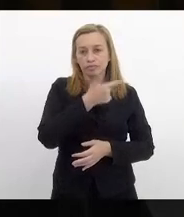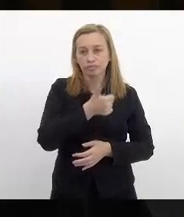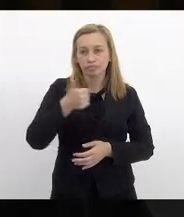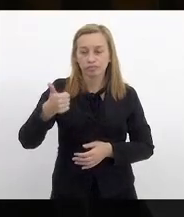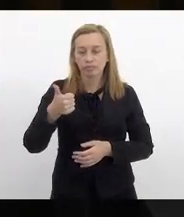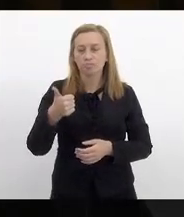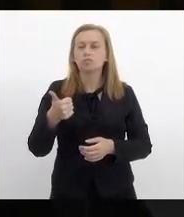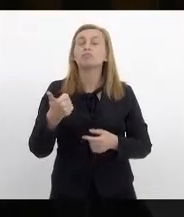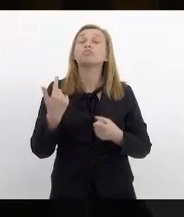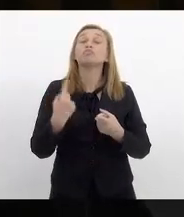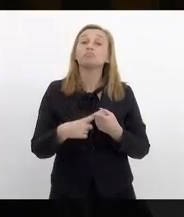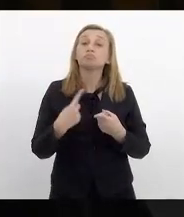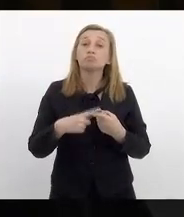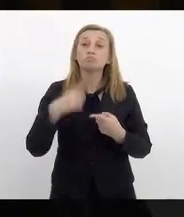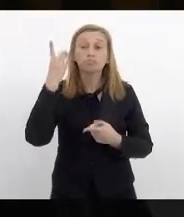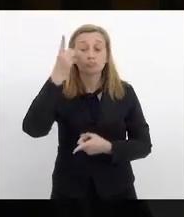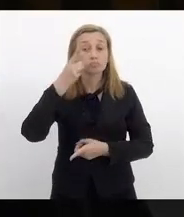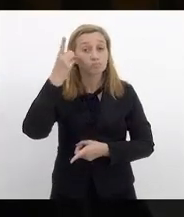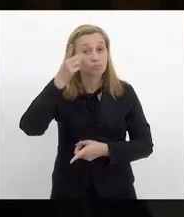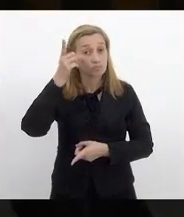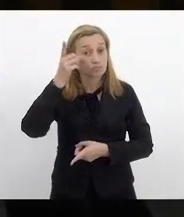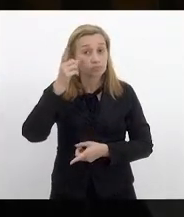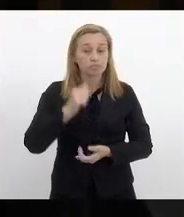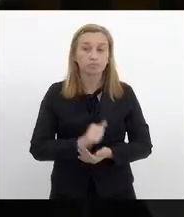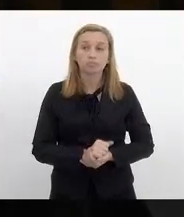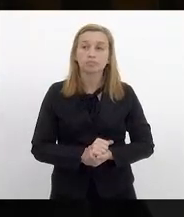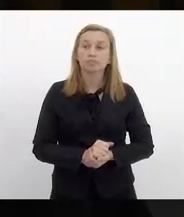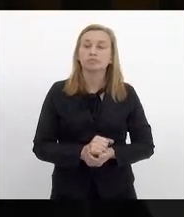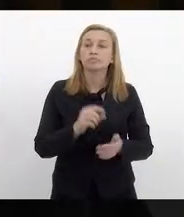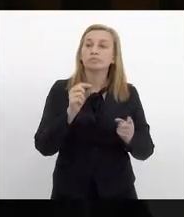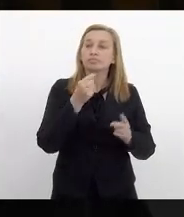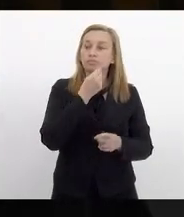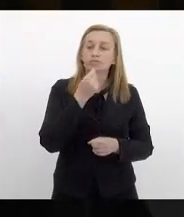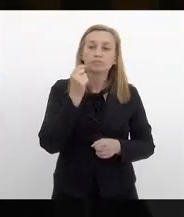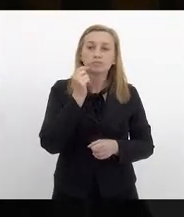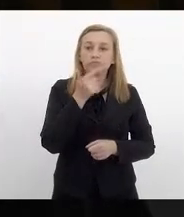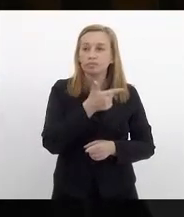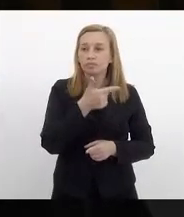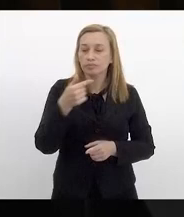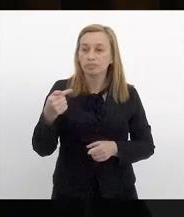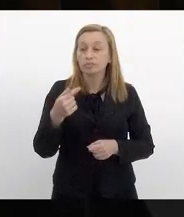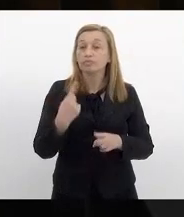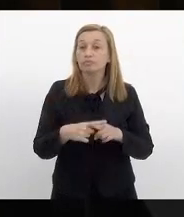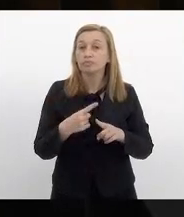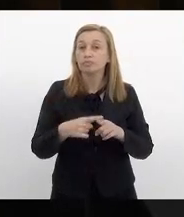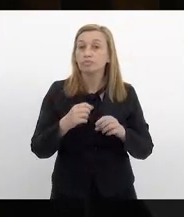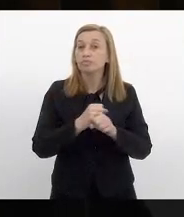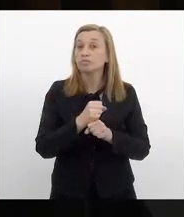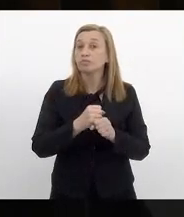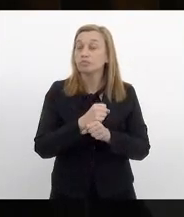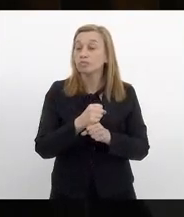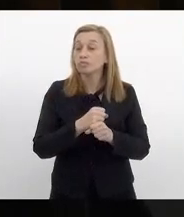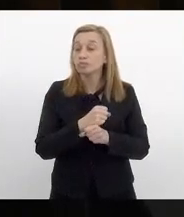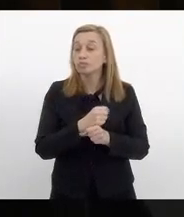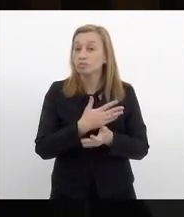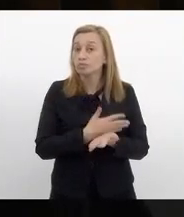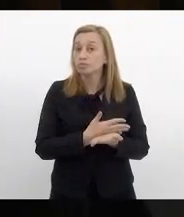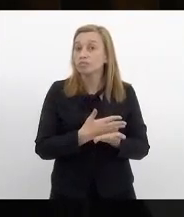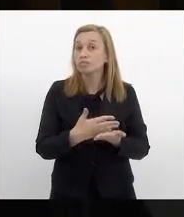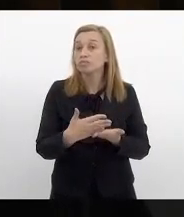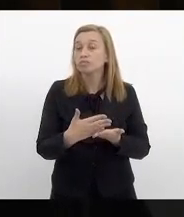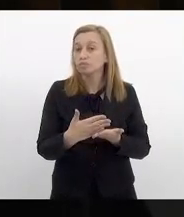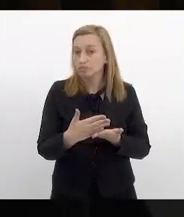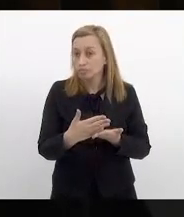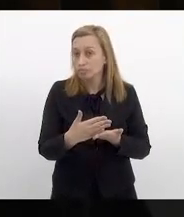por que, deputada Lucinha, setembro de 17? Porque foi o ano que começou,